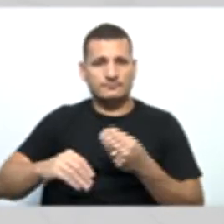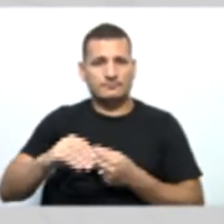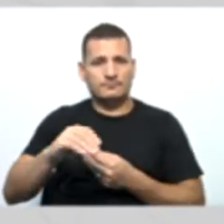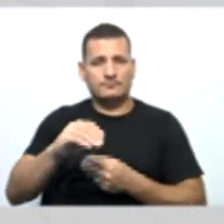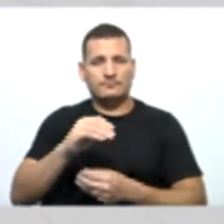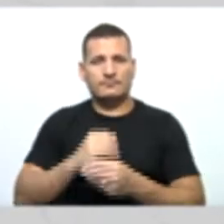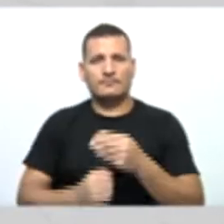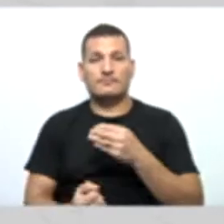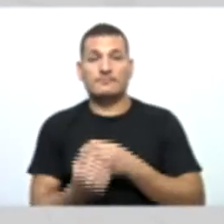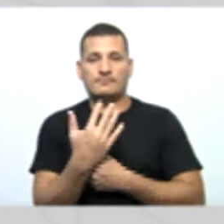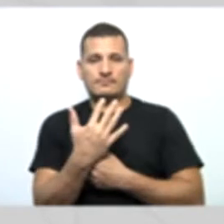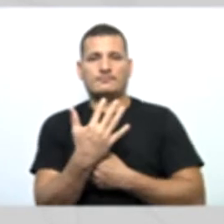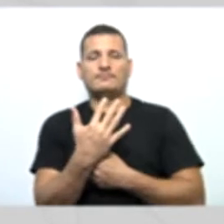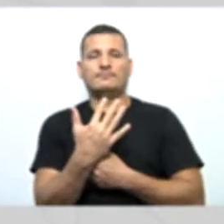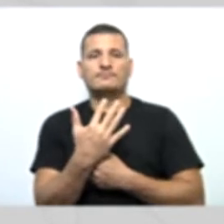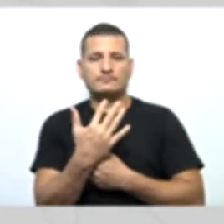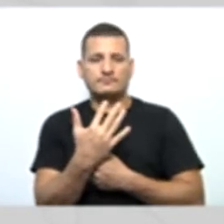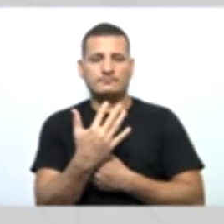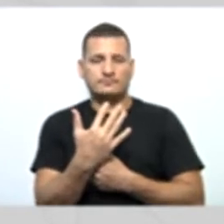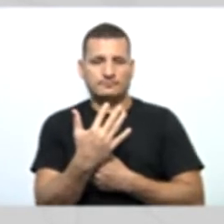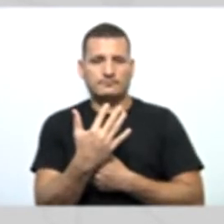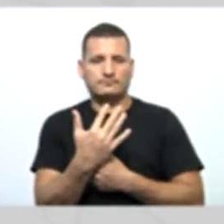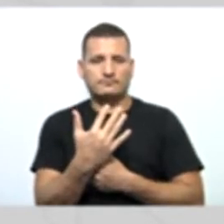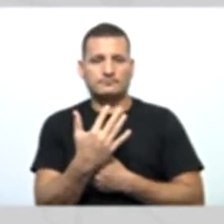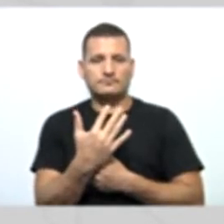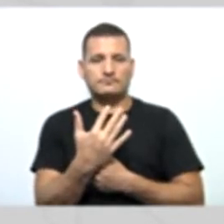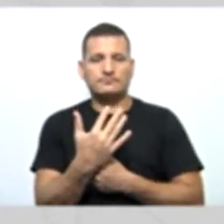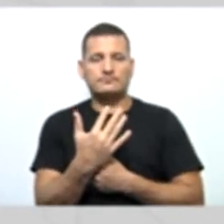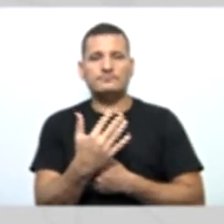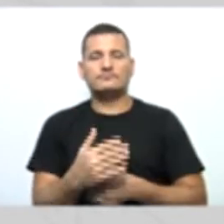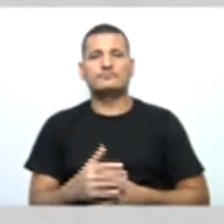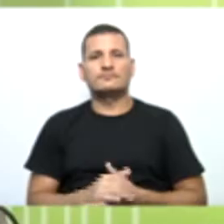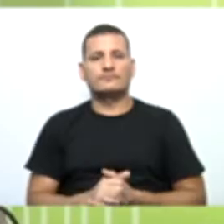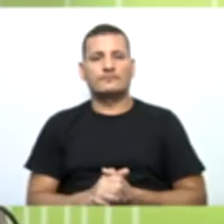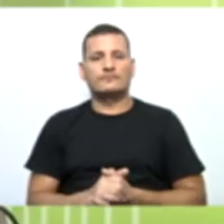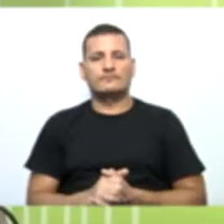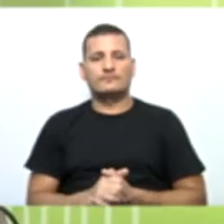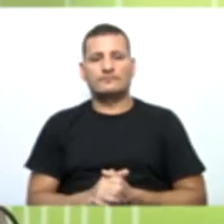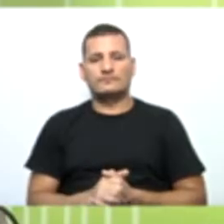e saída, certo? Então, assim, gente,